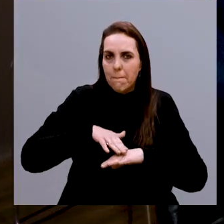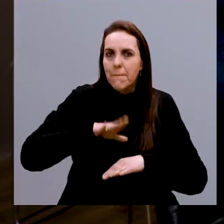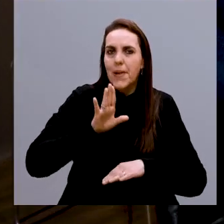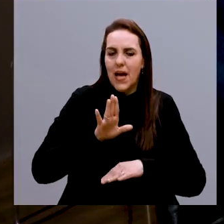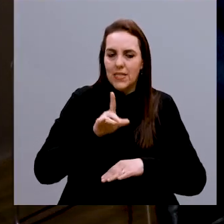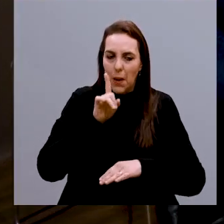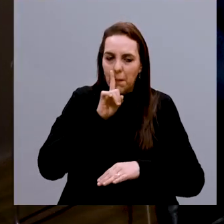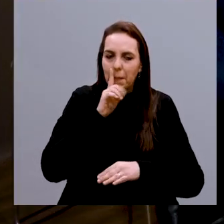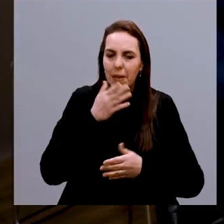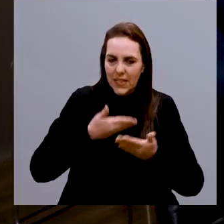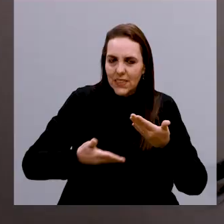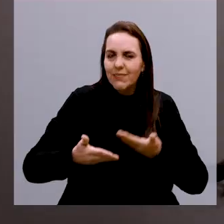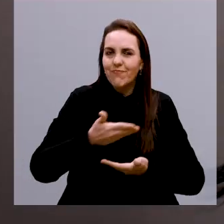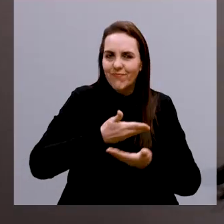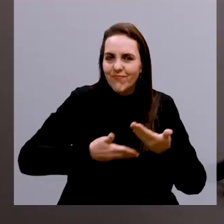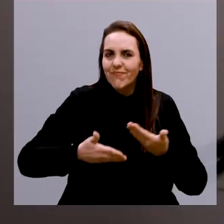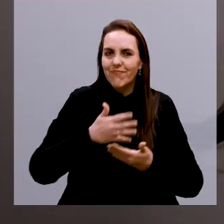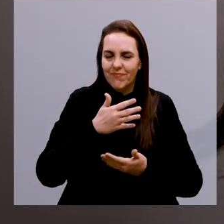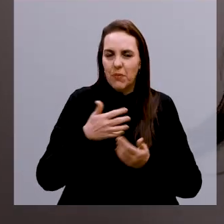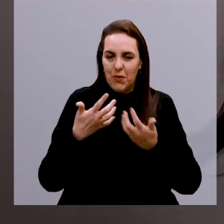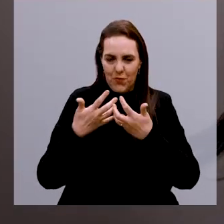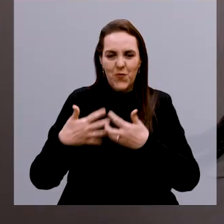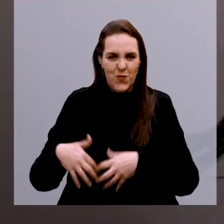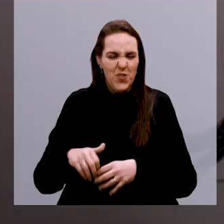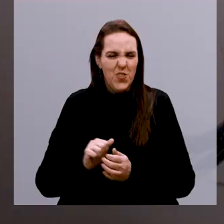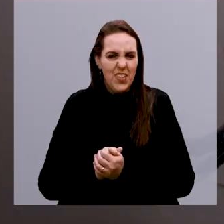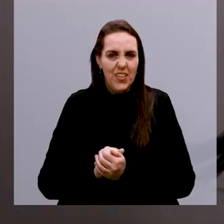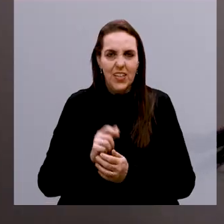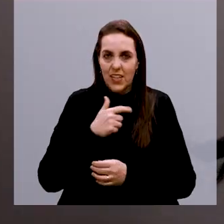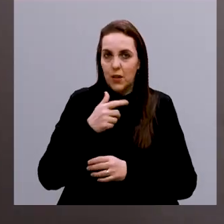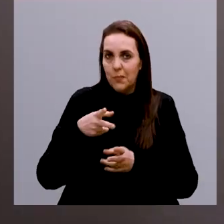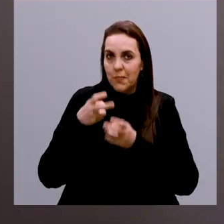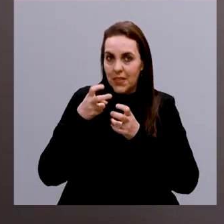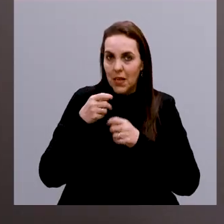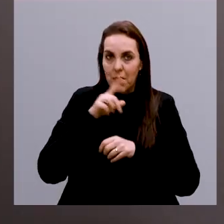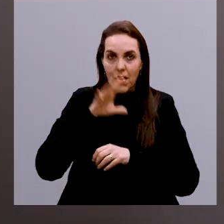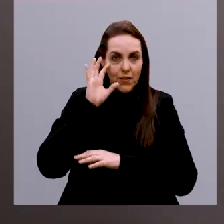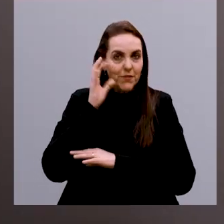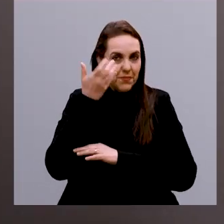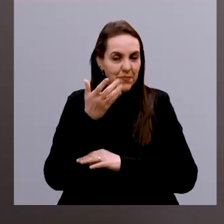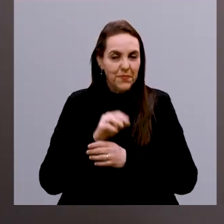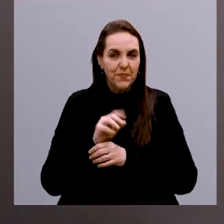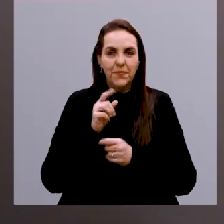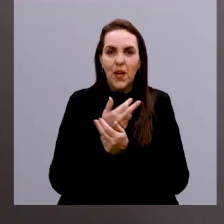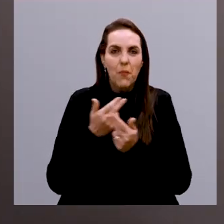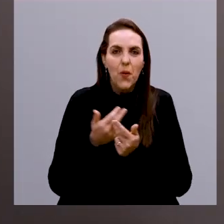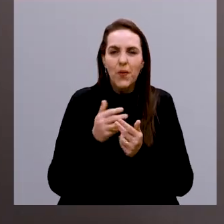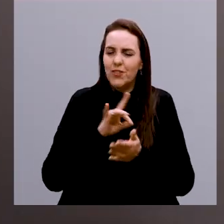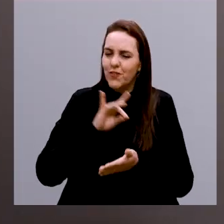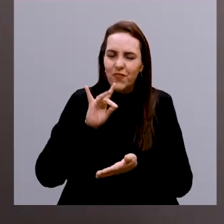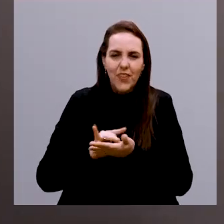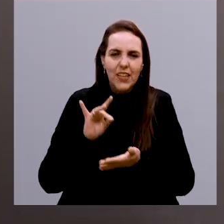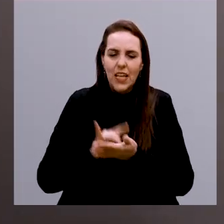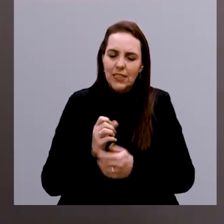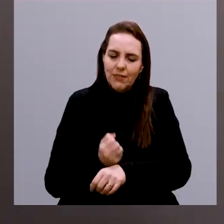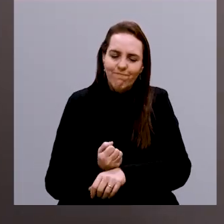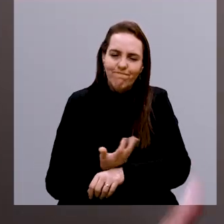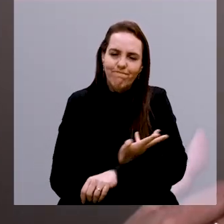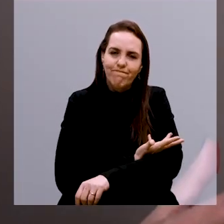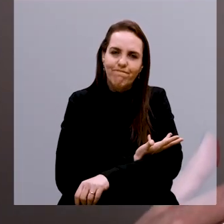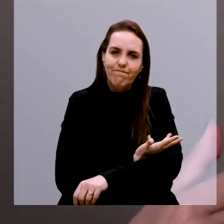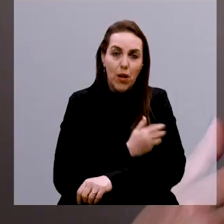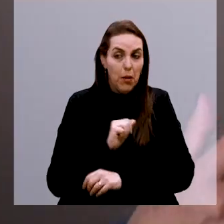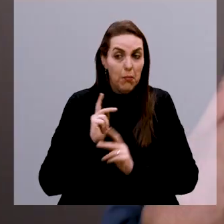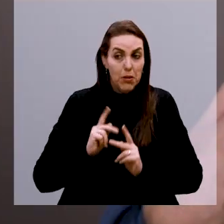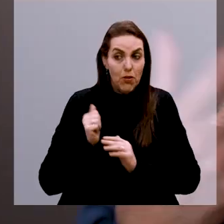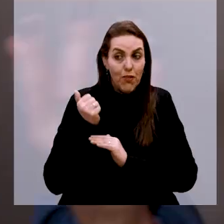muito maior entre as mães para que isso funcione, né? A gente vê que isso está acontecendo, é algo que realmente nos